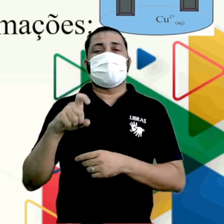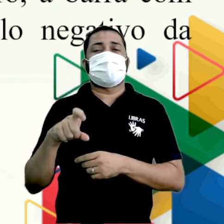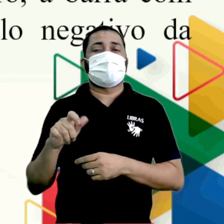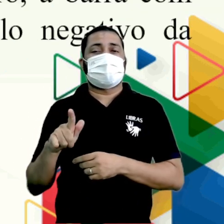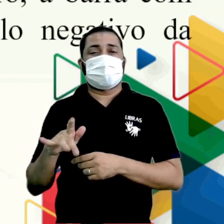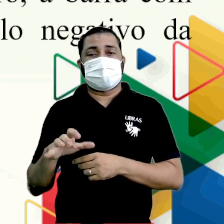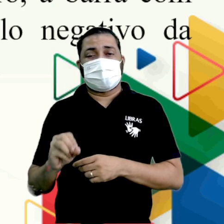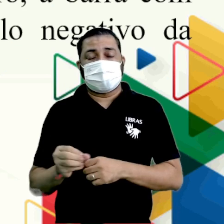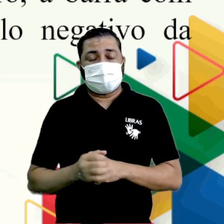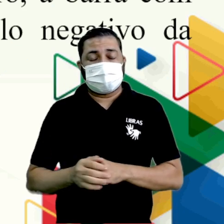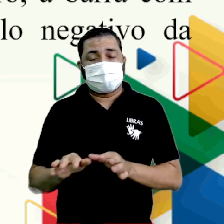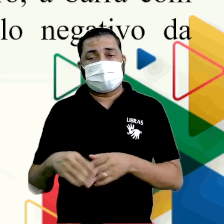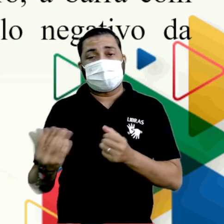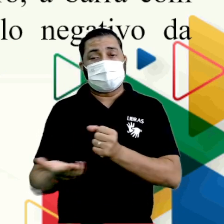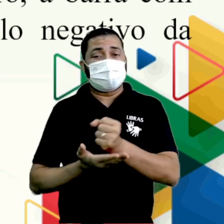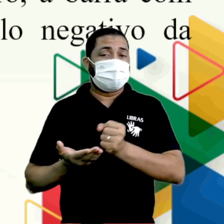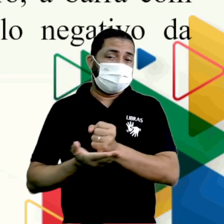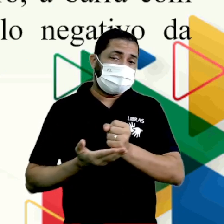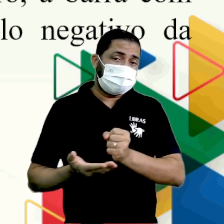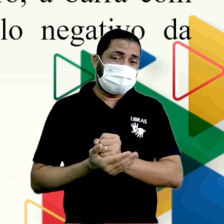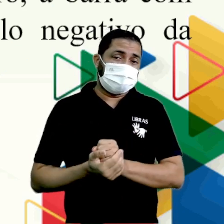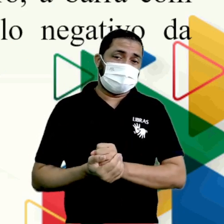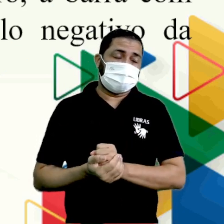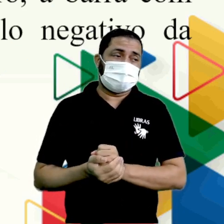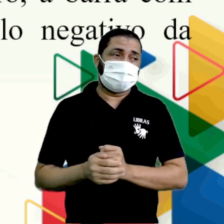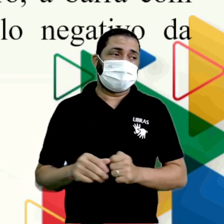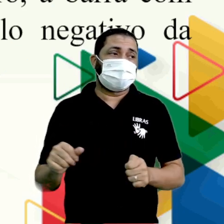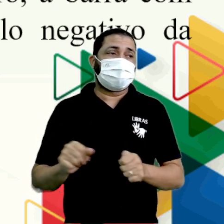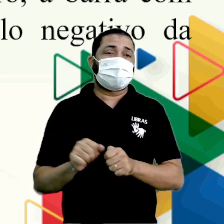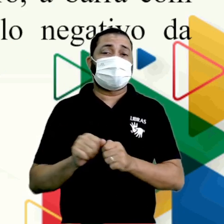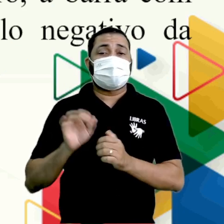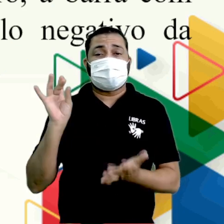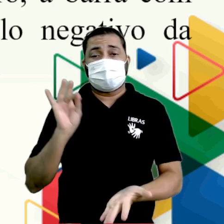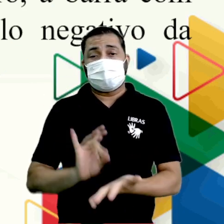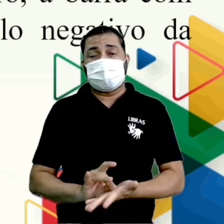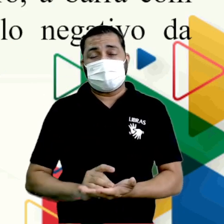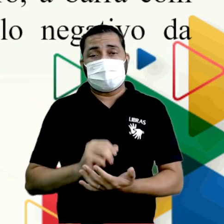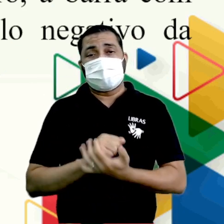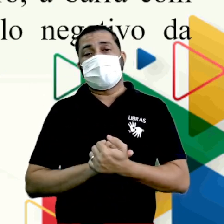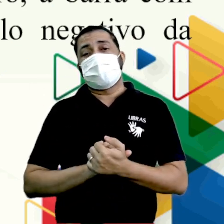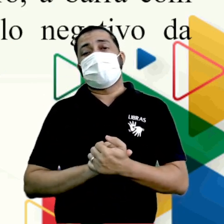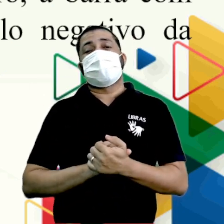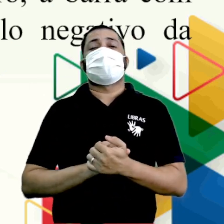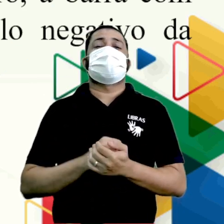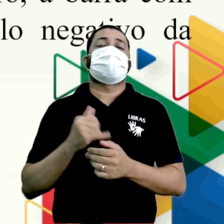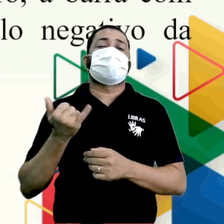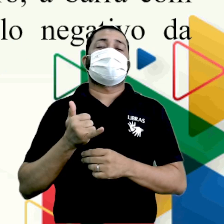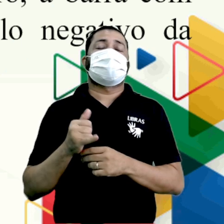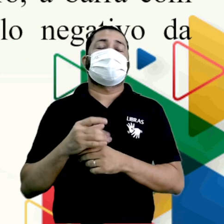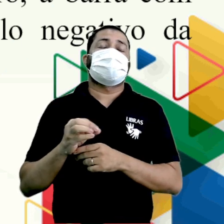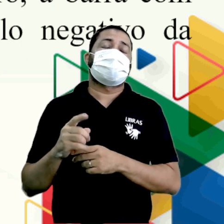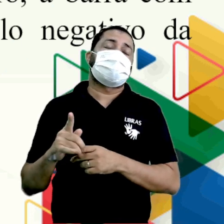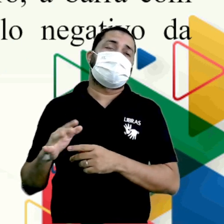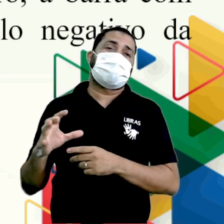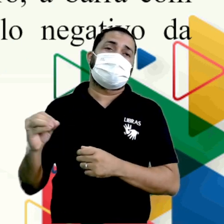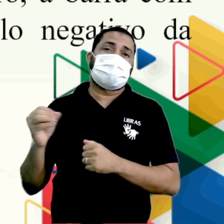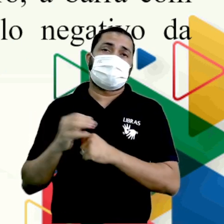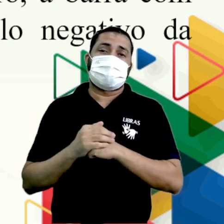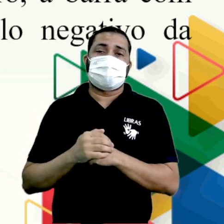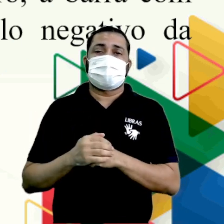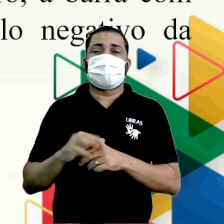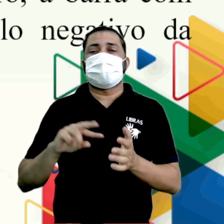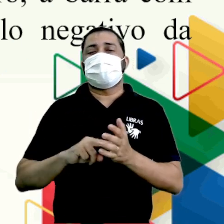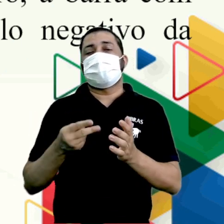tá? E com base nisso são feitas as seguintes afirmações. No caso da eletrodeposição de cobre, o que